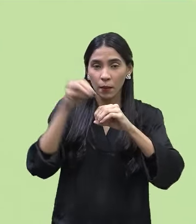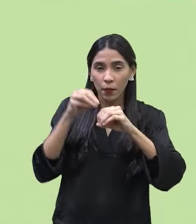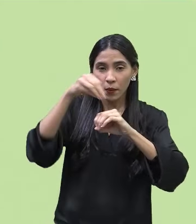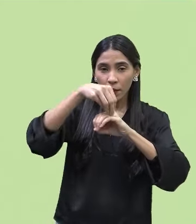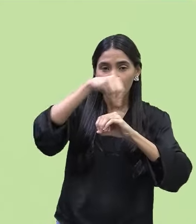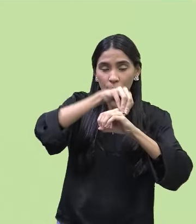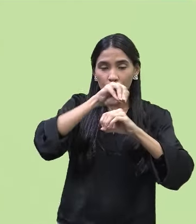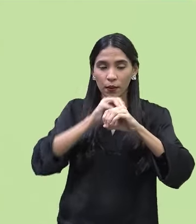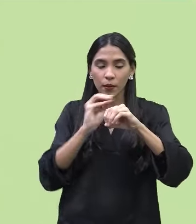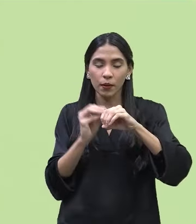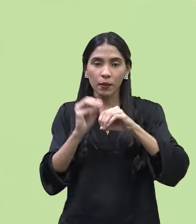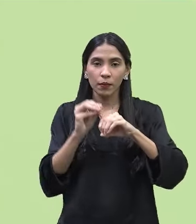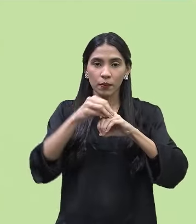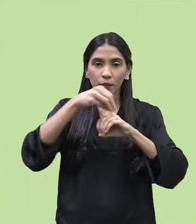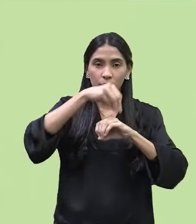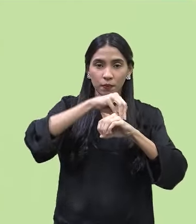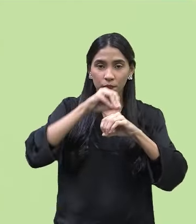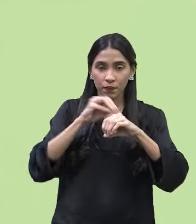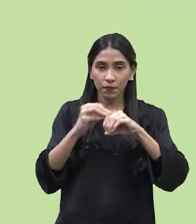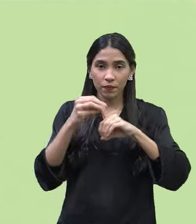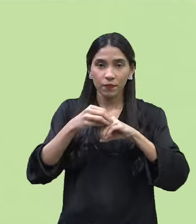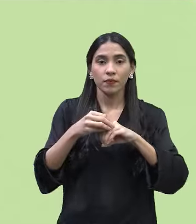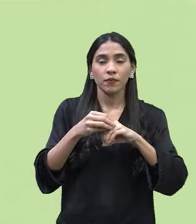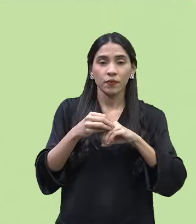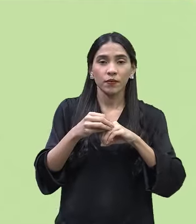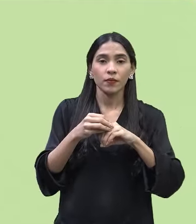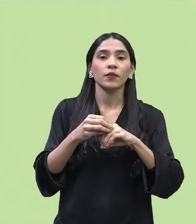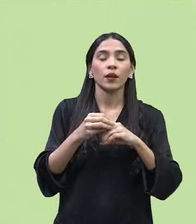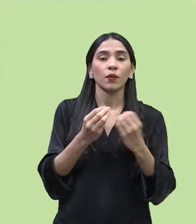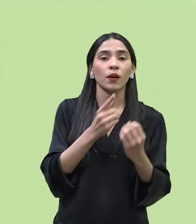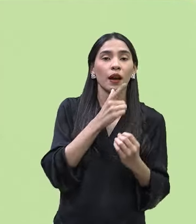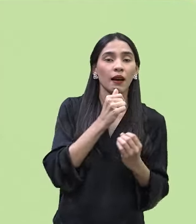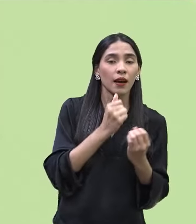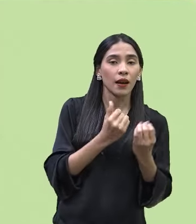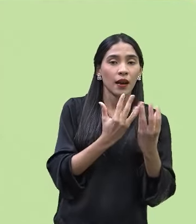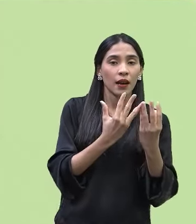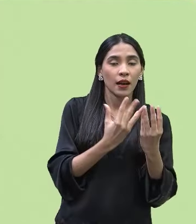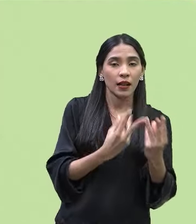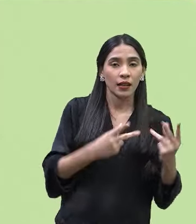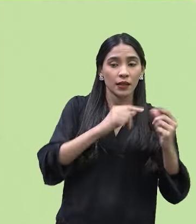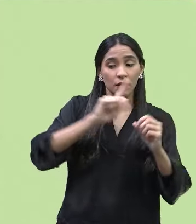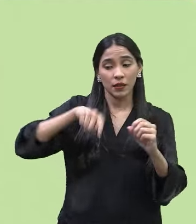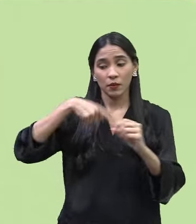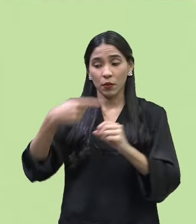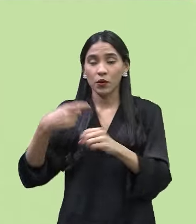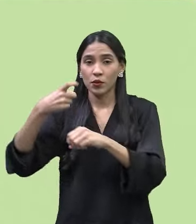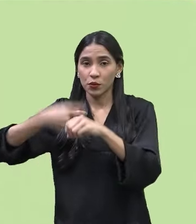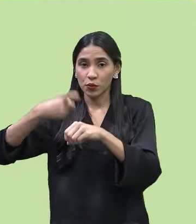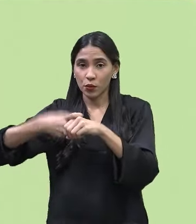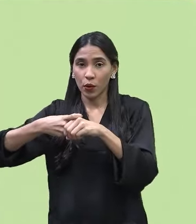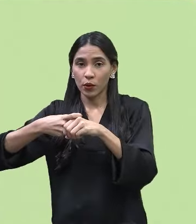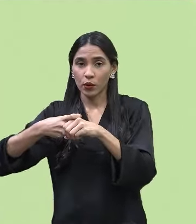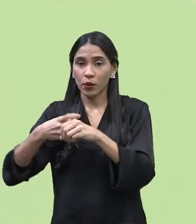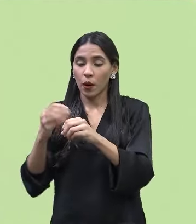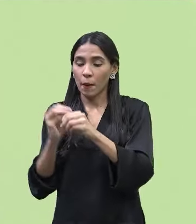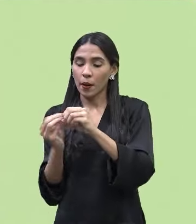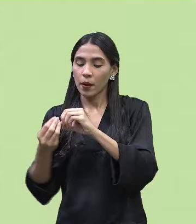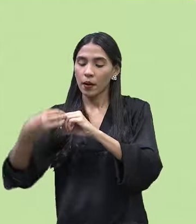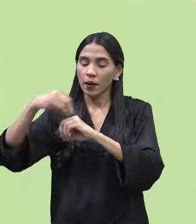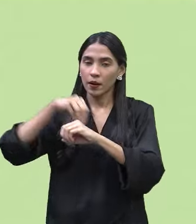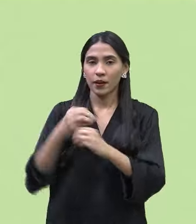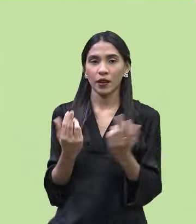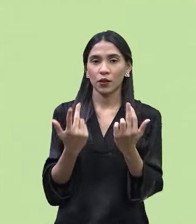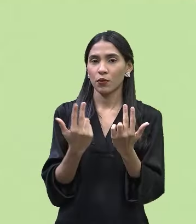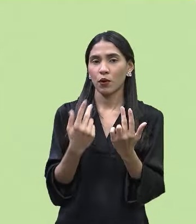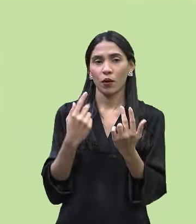mais juntas, elas vão tender a passar do líquido para o sólido e ficar o mais juntas possível. Da mesma forma que